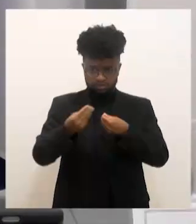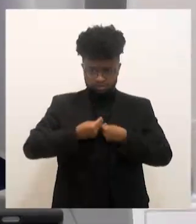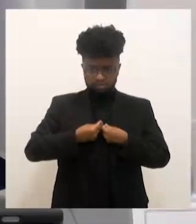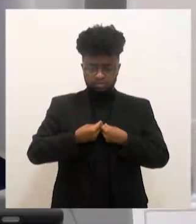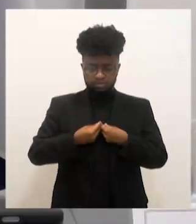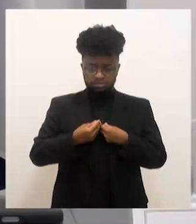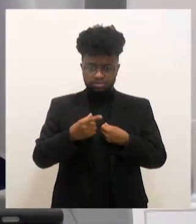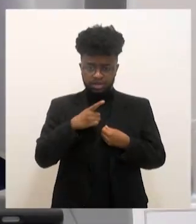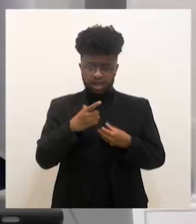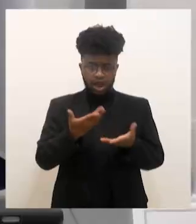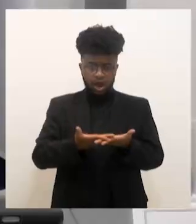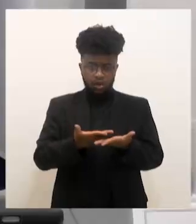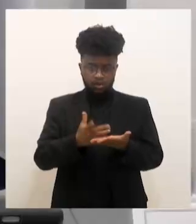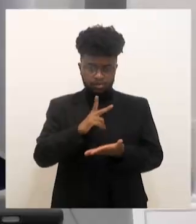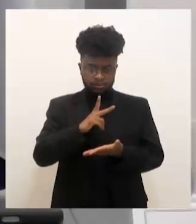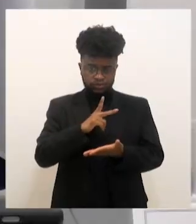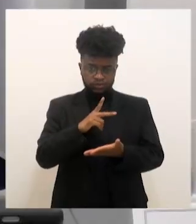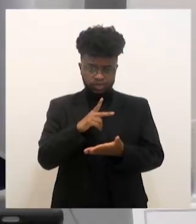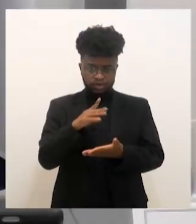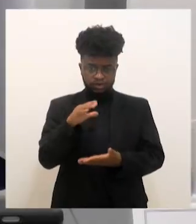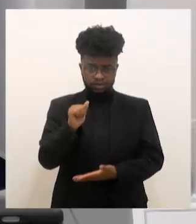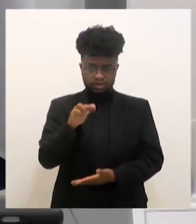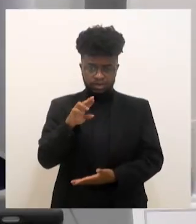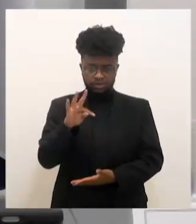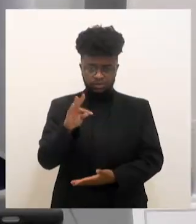de uma aula particular de cartografia.